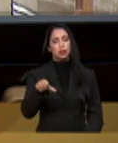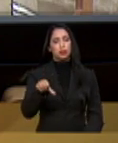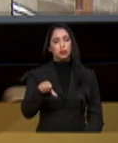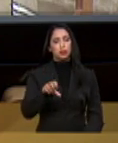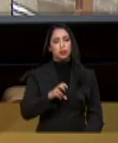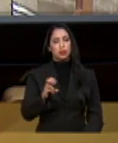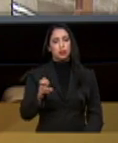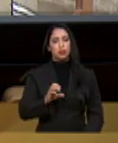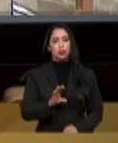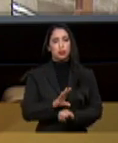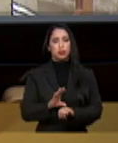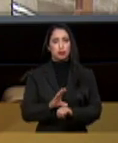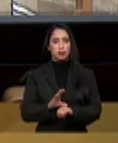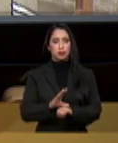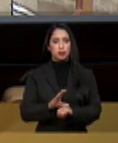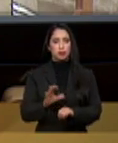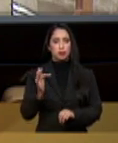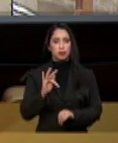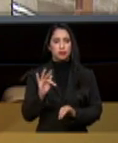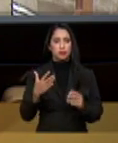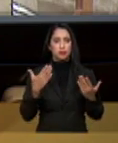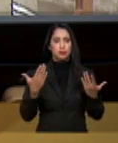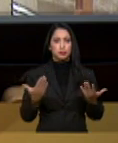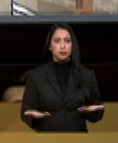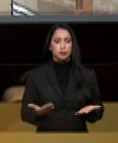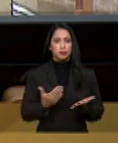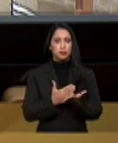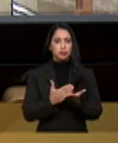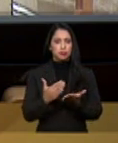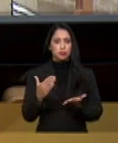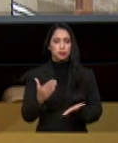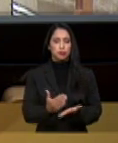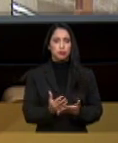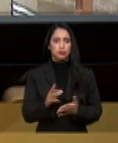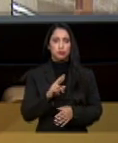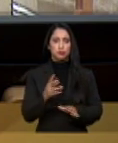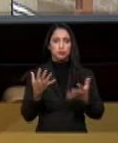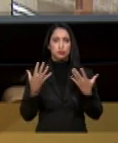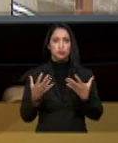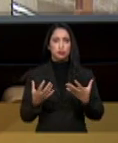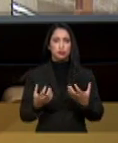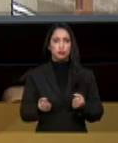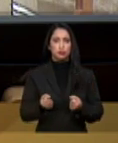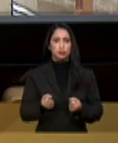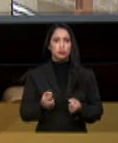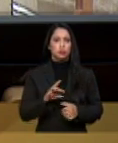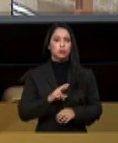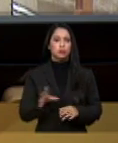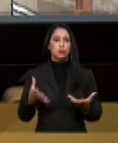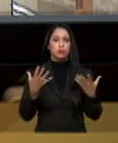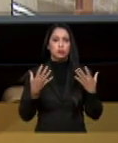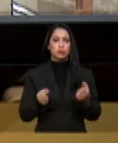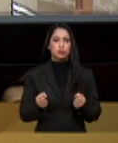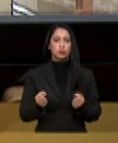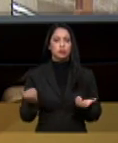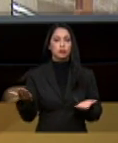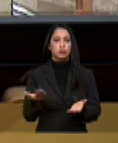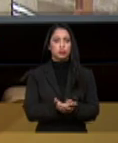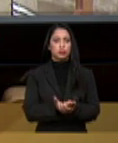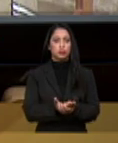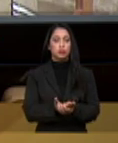Federal. Inicialmente, há de ser rejeitada a preliminar de não conhecimento da ação por ausência